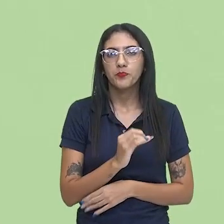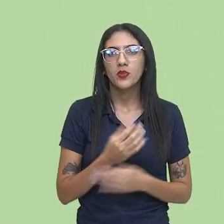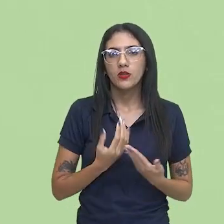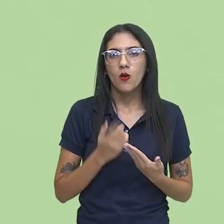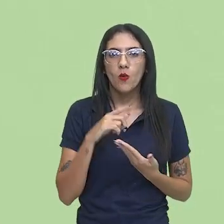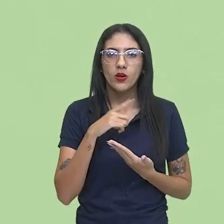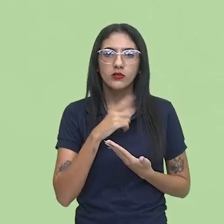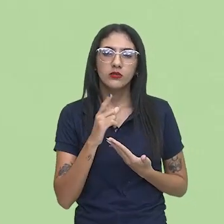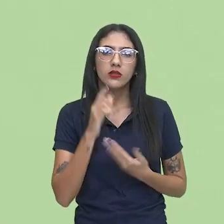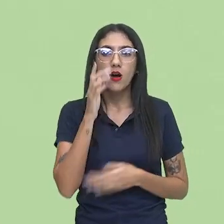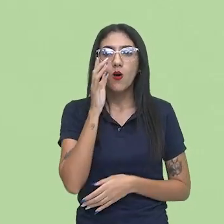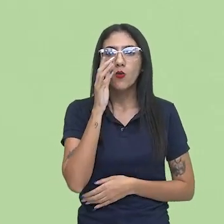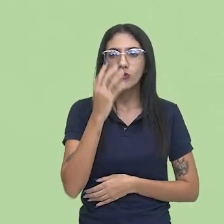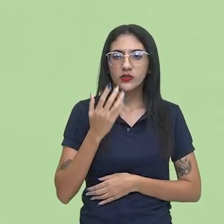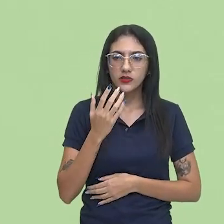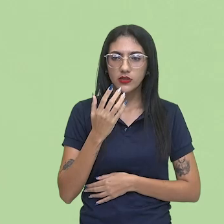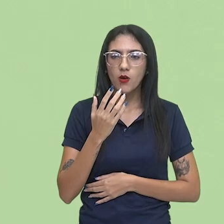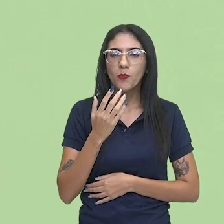princípio ocorria